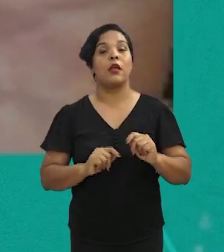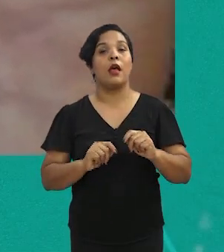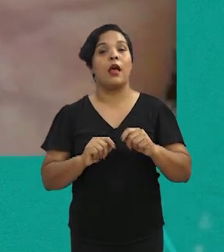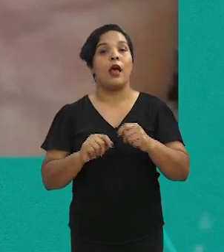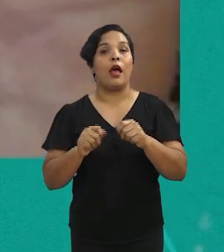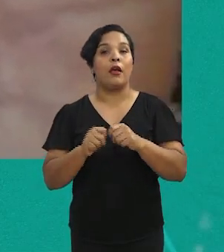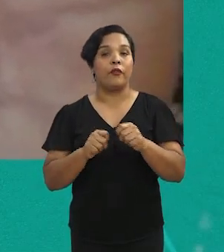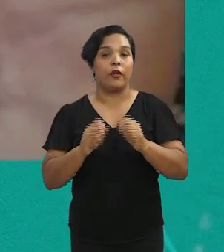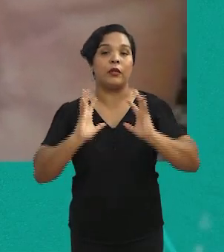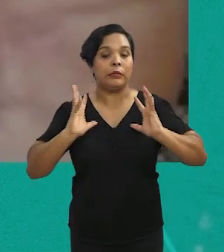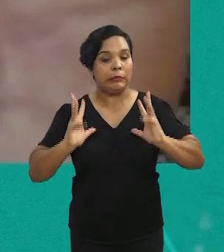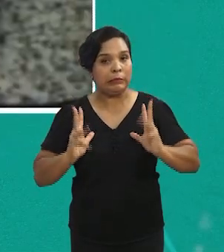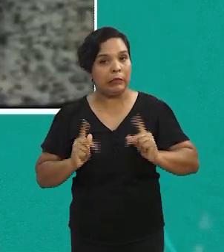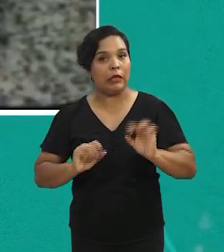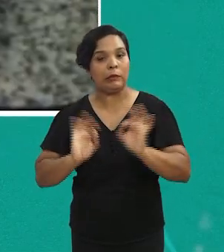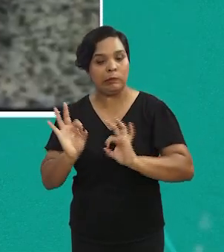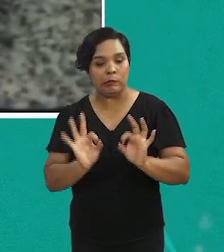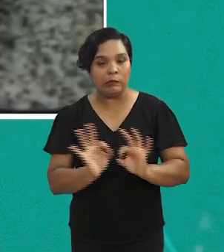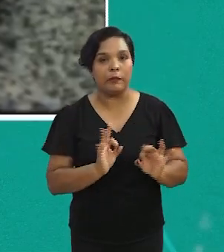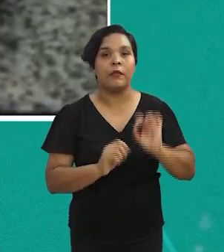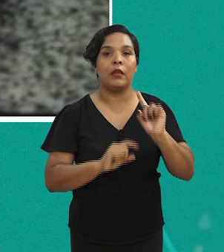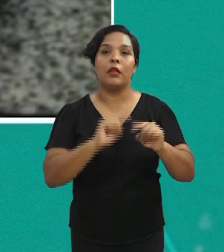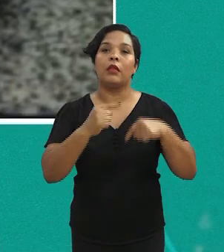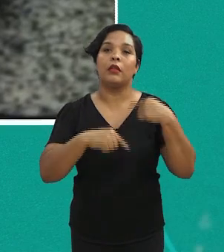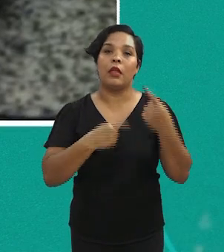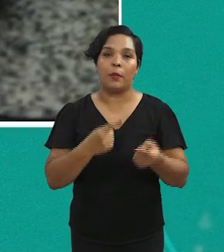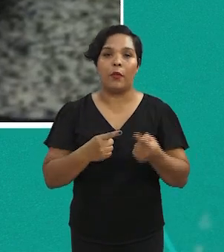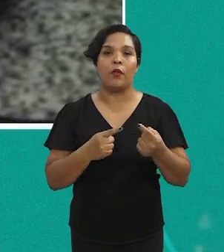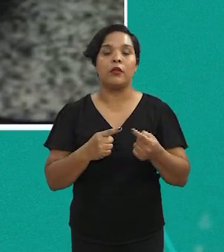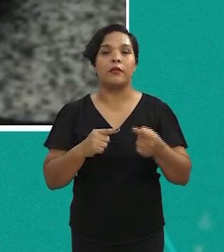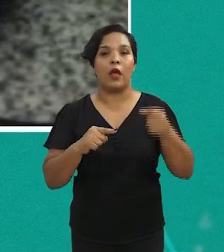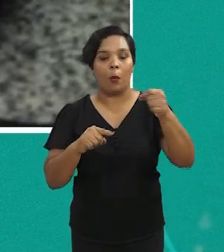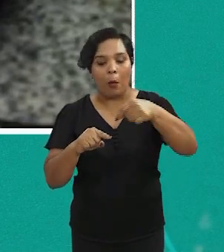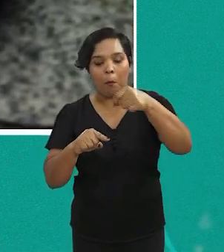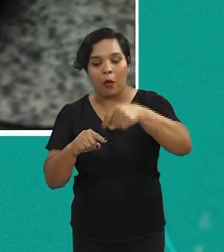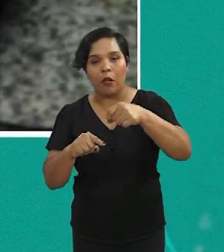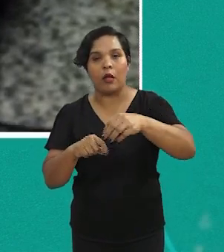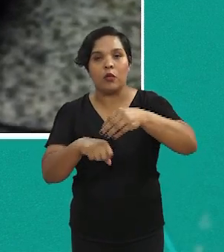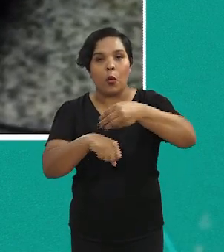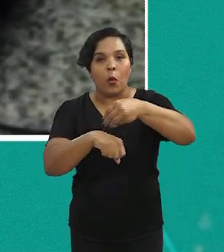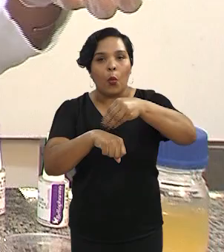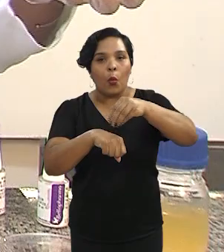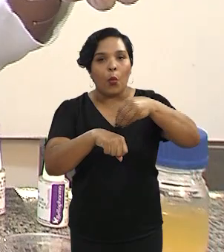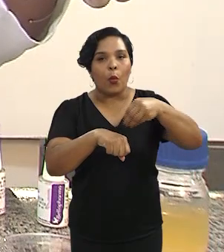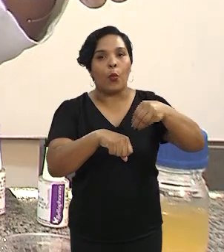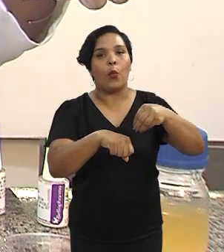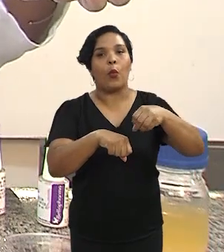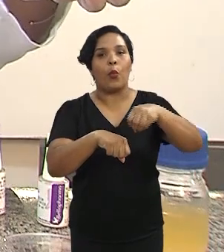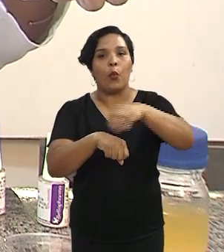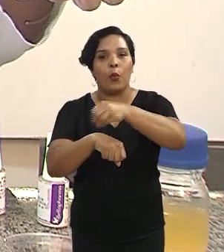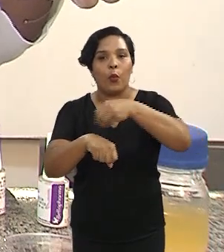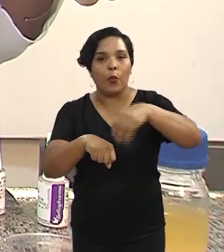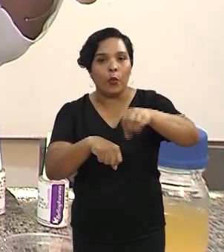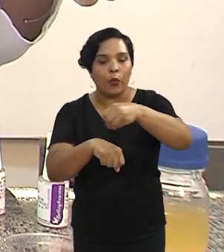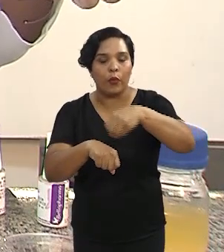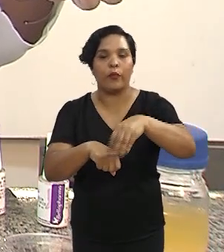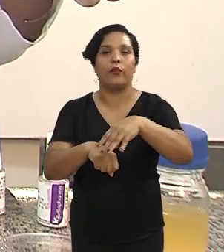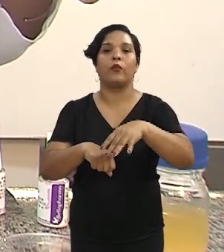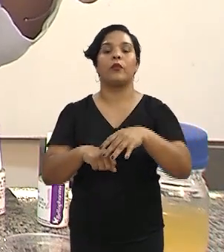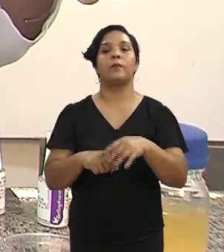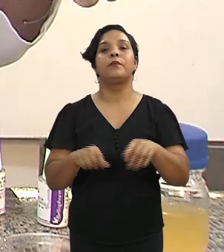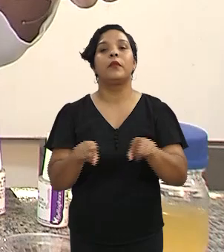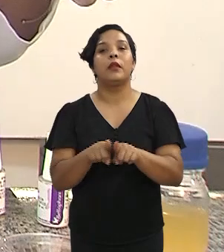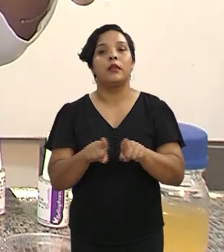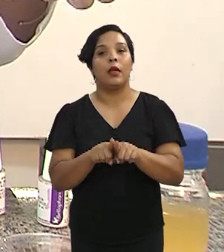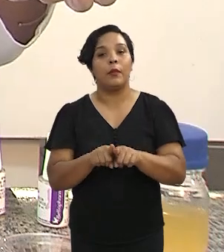foram desengorduradas, esterilizadas e posteriormente a gente veio infectando com esses fungos, né? Nós utilizamos aqui um controle